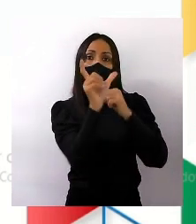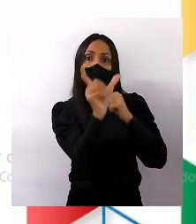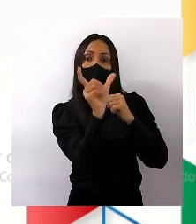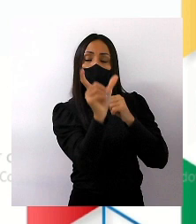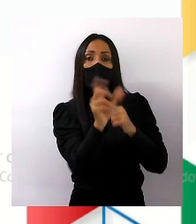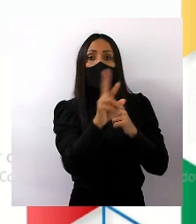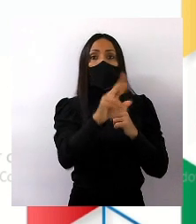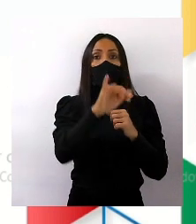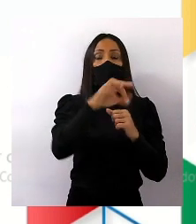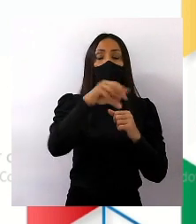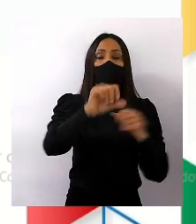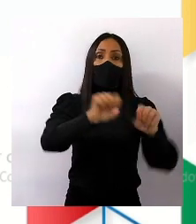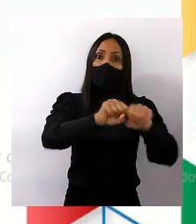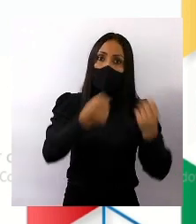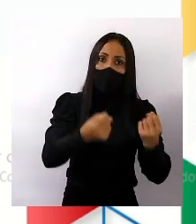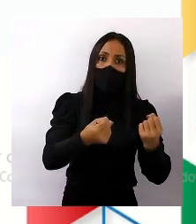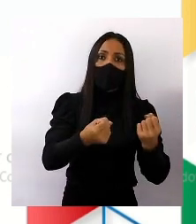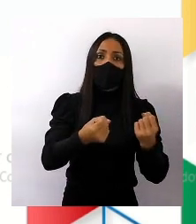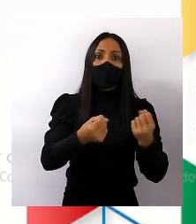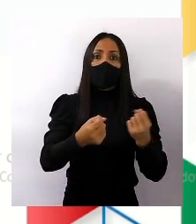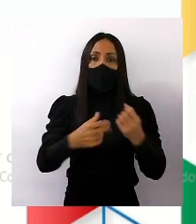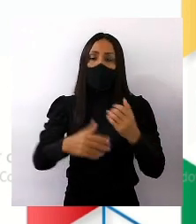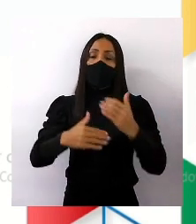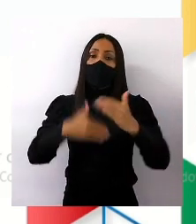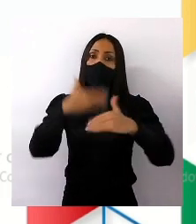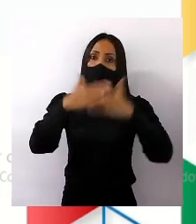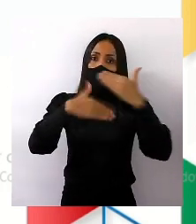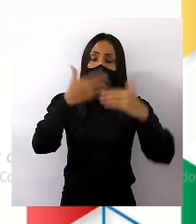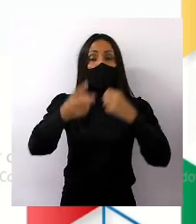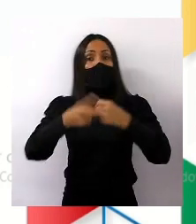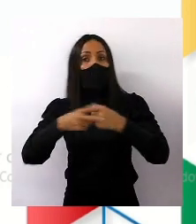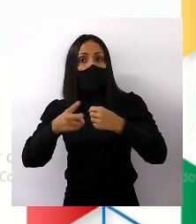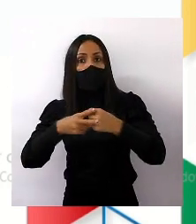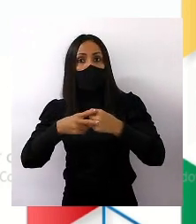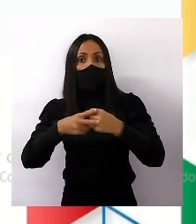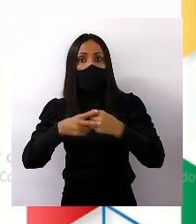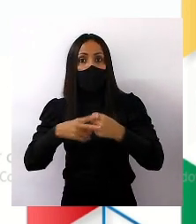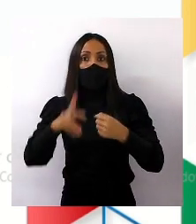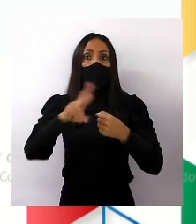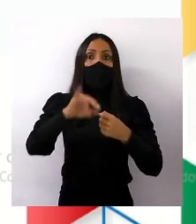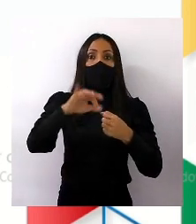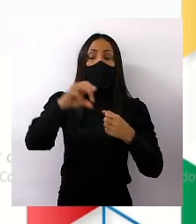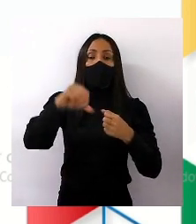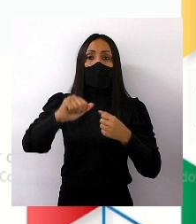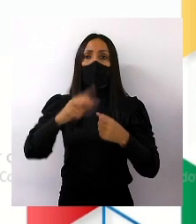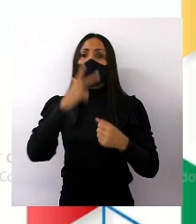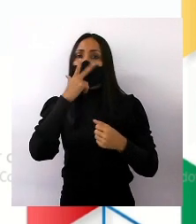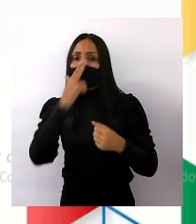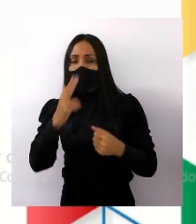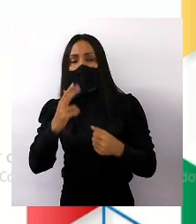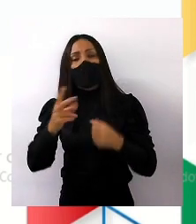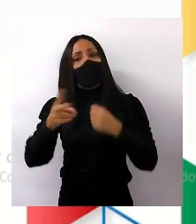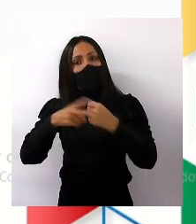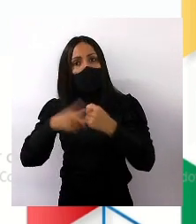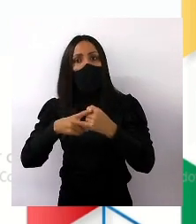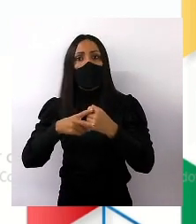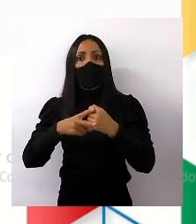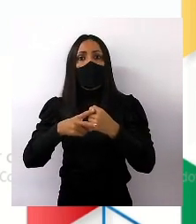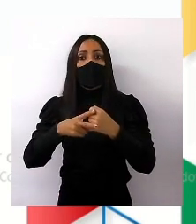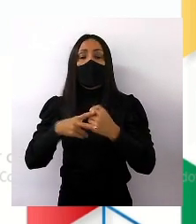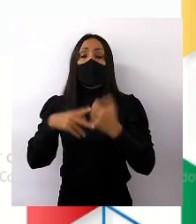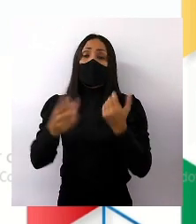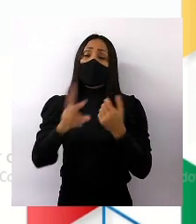que também é um adjetivo. Cresce é verbo. Rima com parece, que é verbo. Ou seja, essas